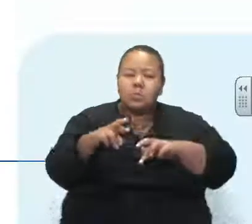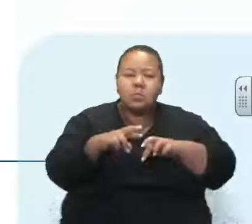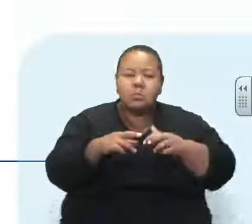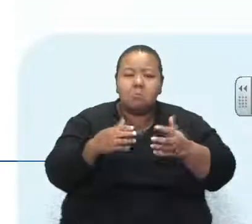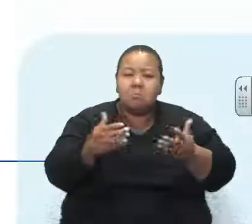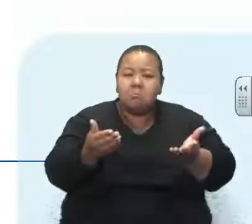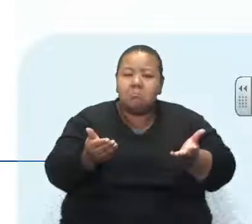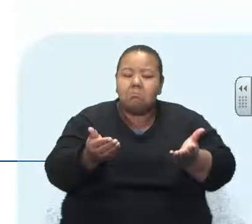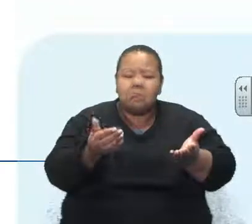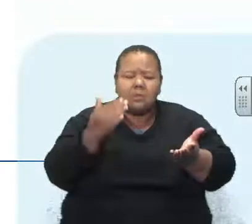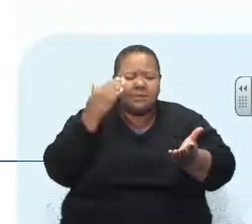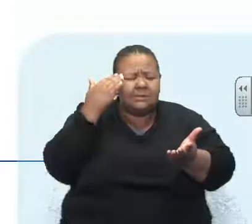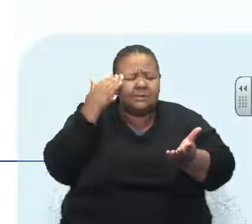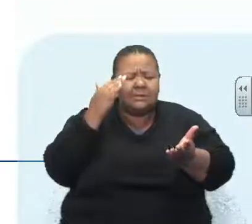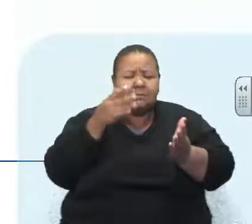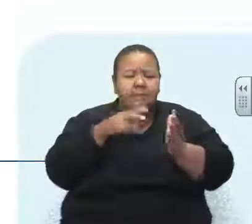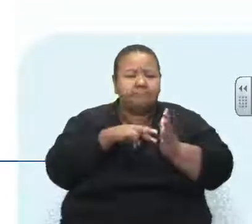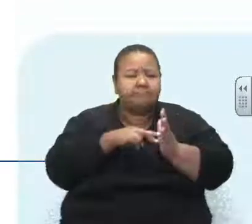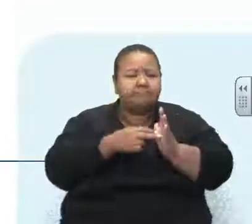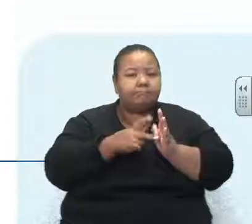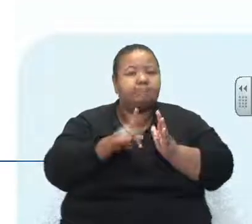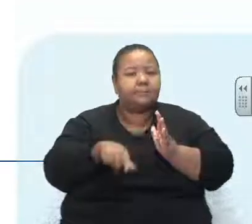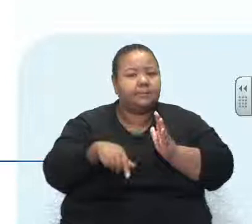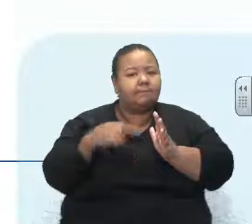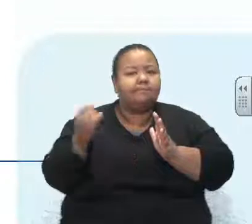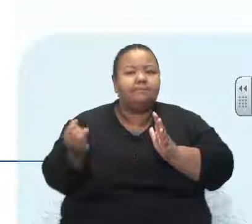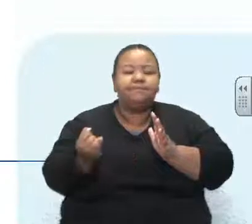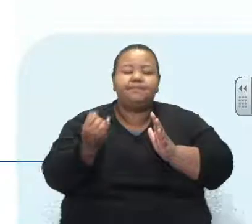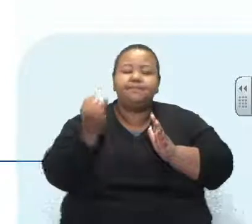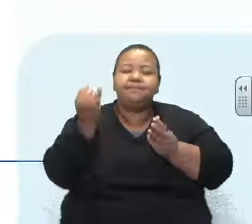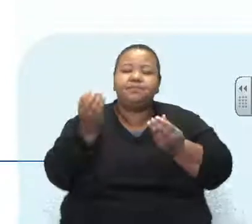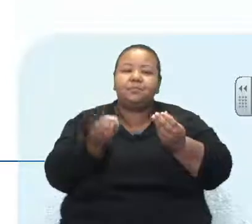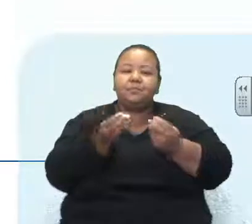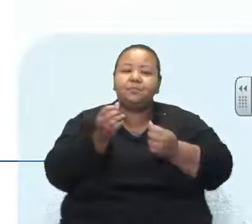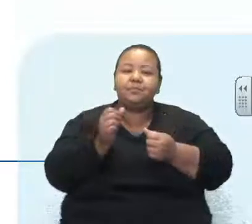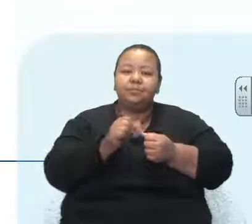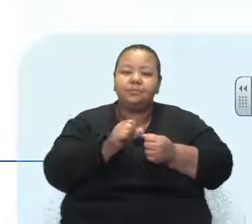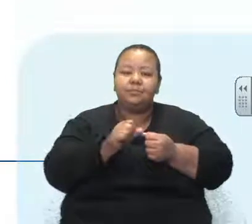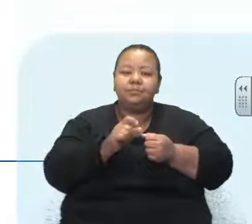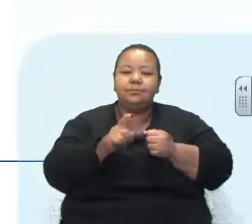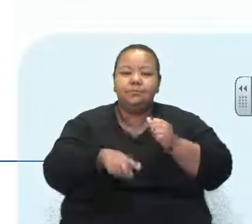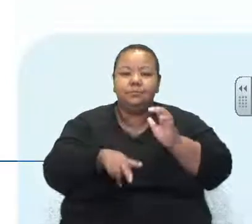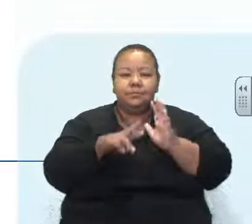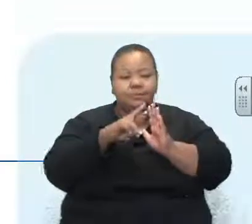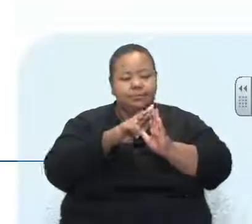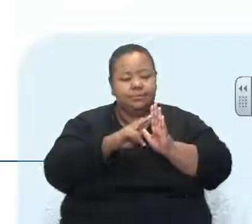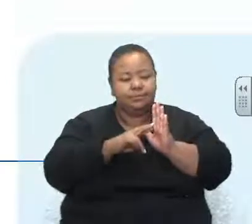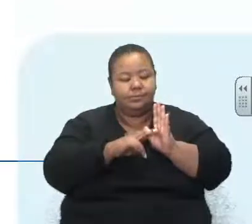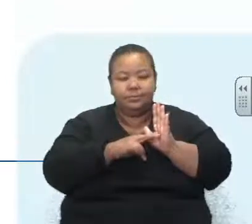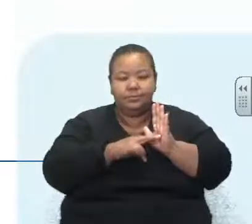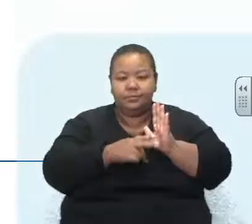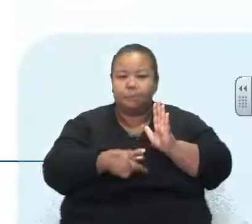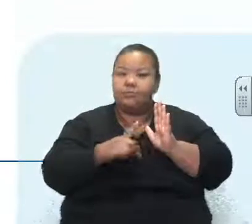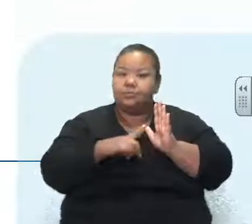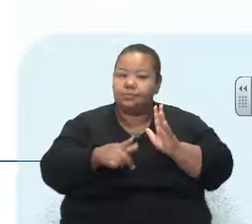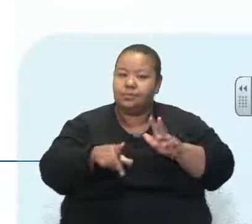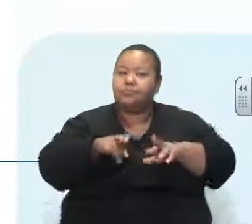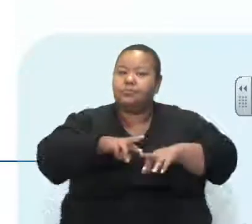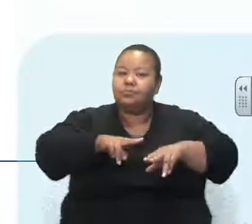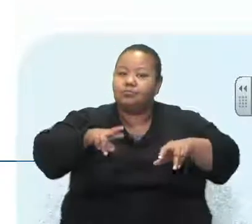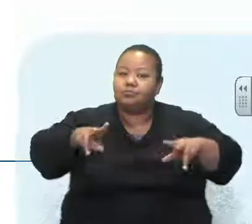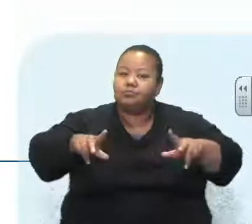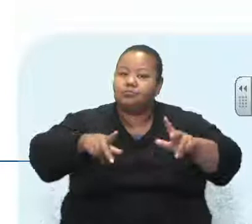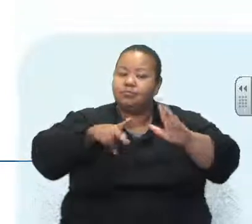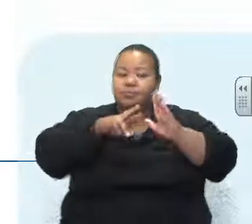a interpretação dele é fundamental. Como que faz isso? Através dos relatórios, os diferentes tipos de relatório.